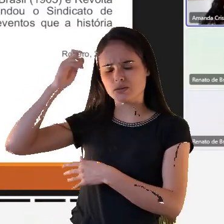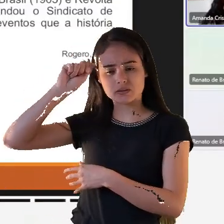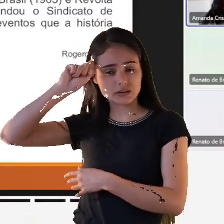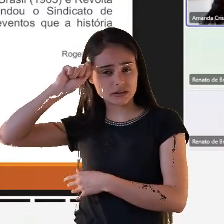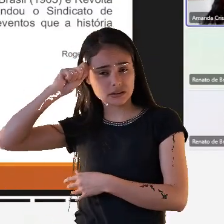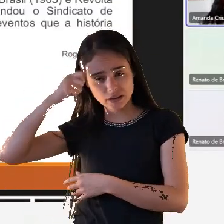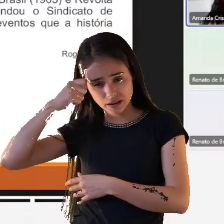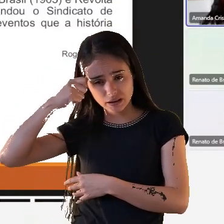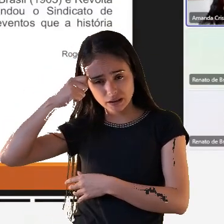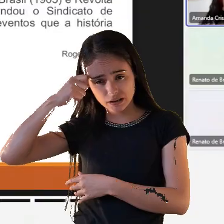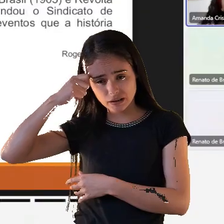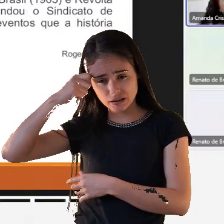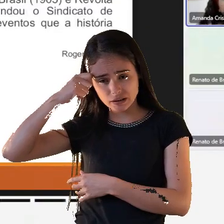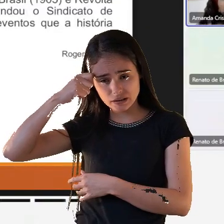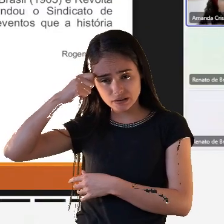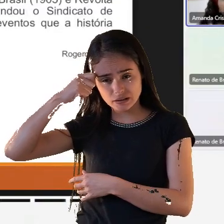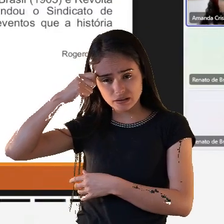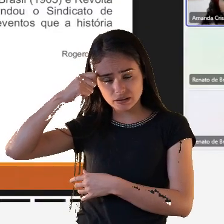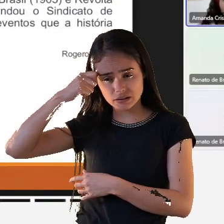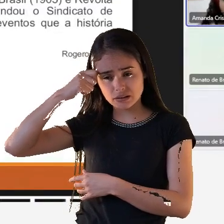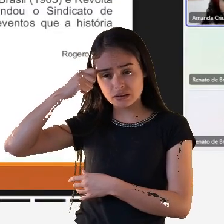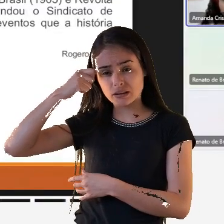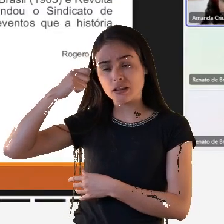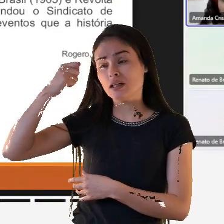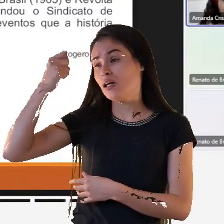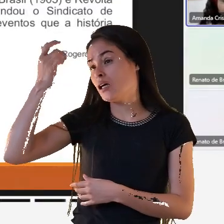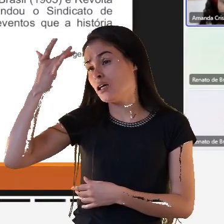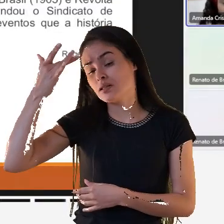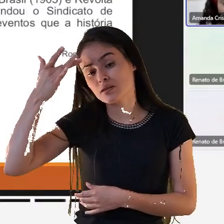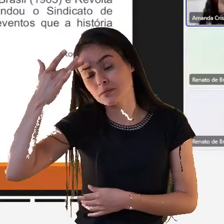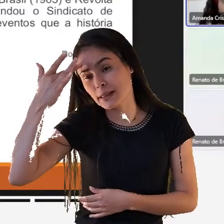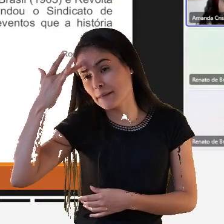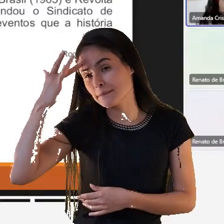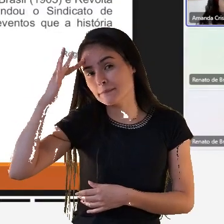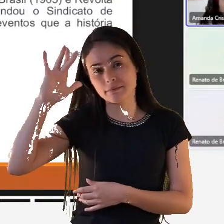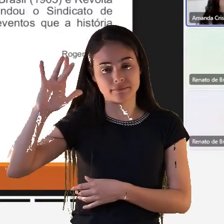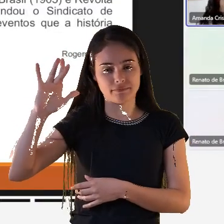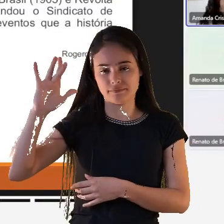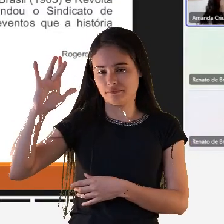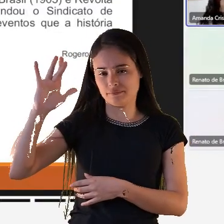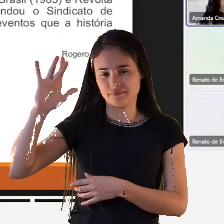eram ignorantes. Por quê? Porque quando se observa